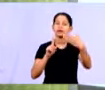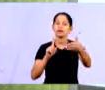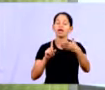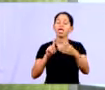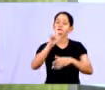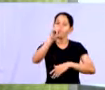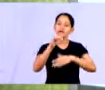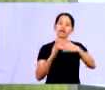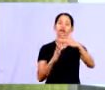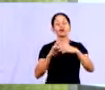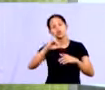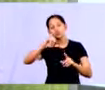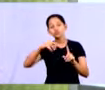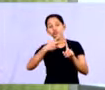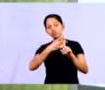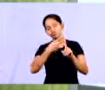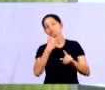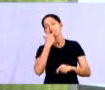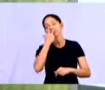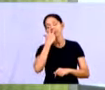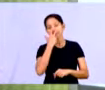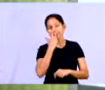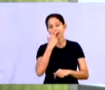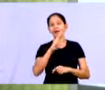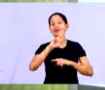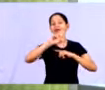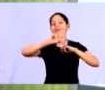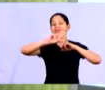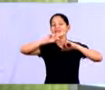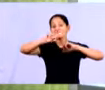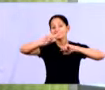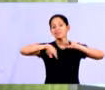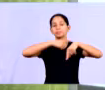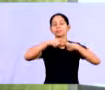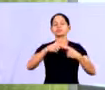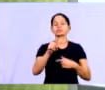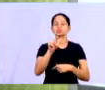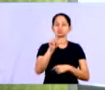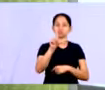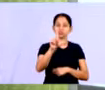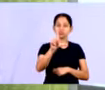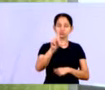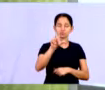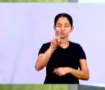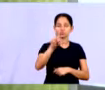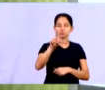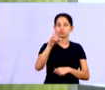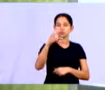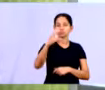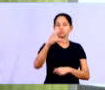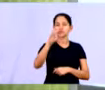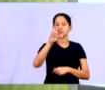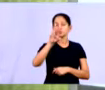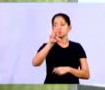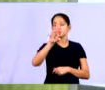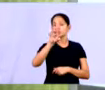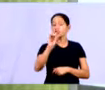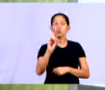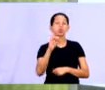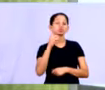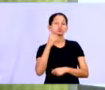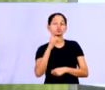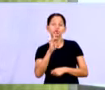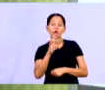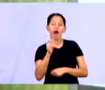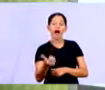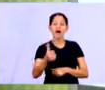período. E a partir daí vem a sua rentabilidade. Porque quando a gente está falando assim desse retorno, ele só está levando tempo. Mas